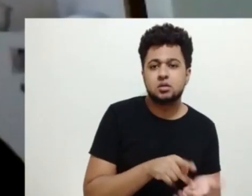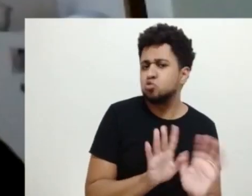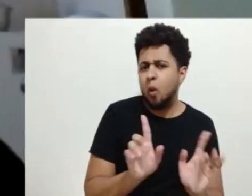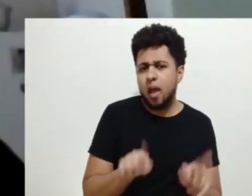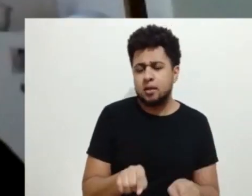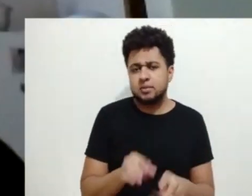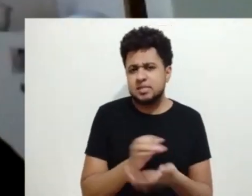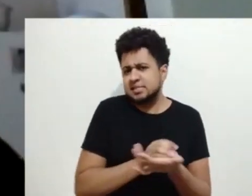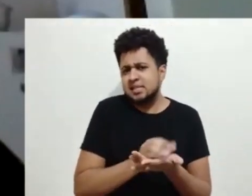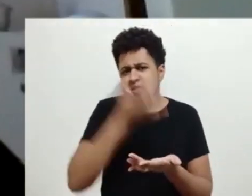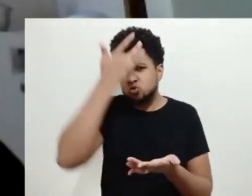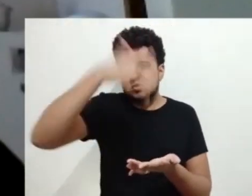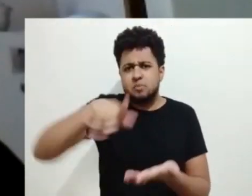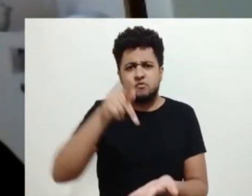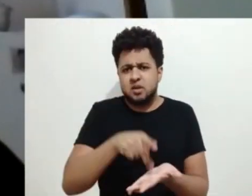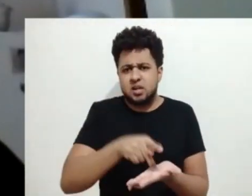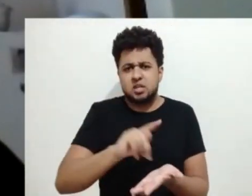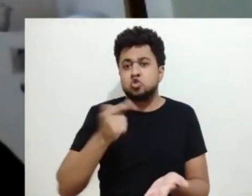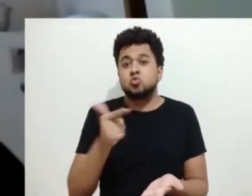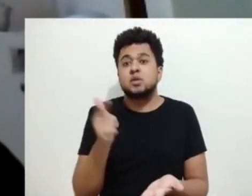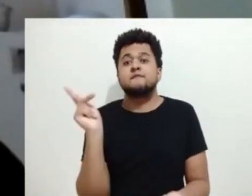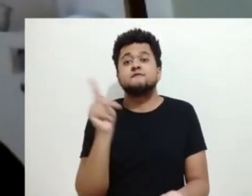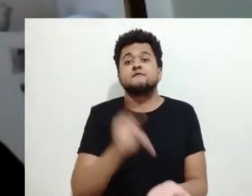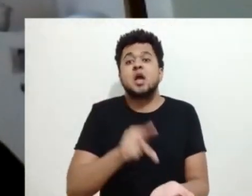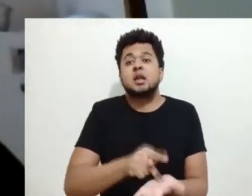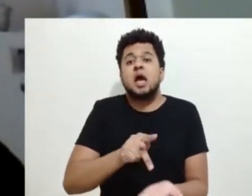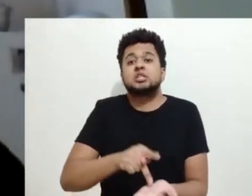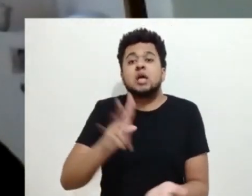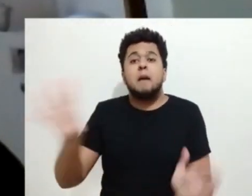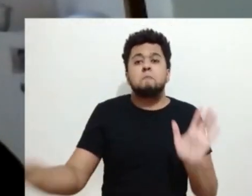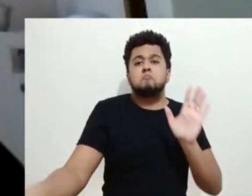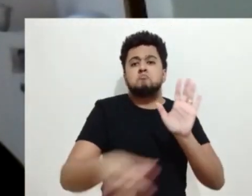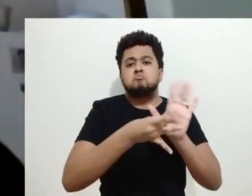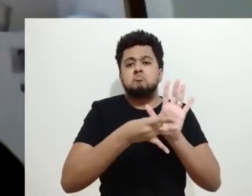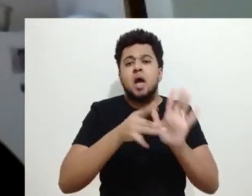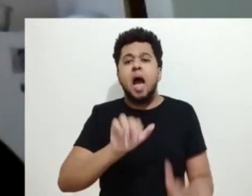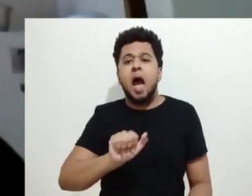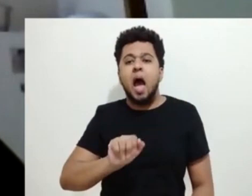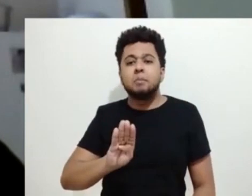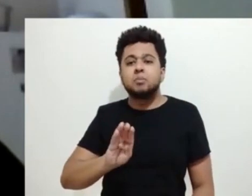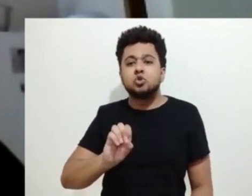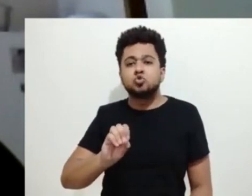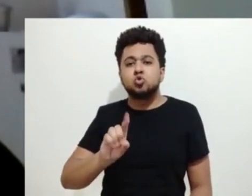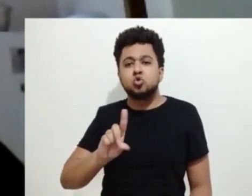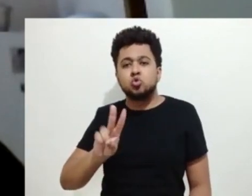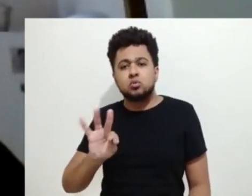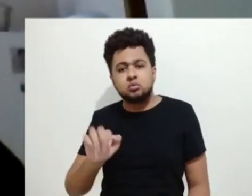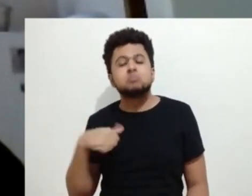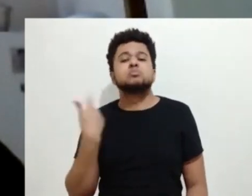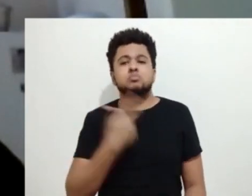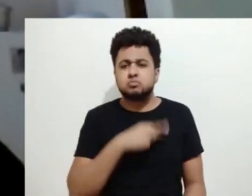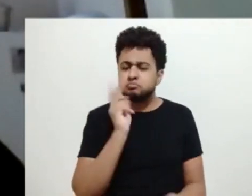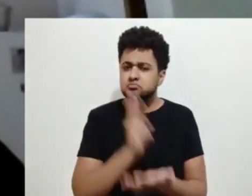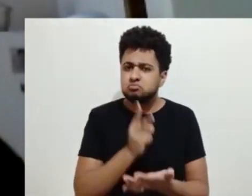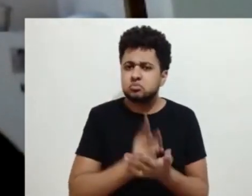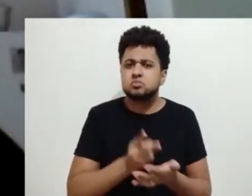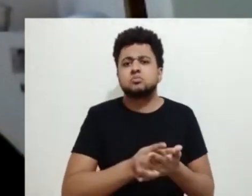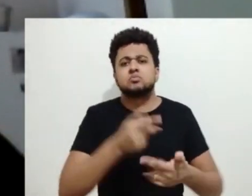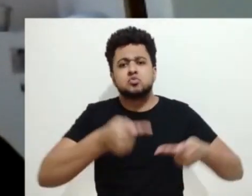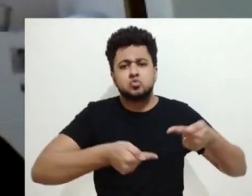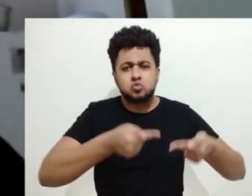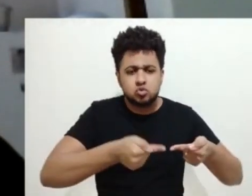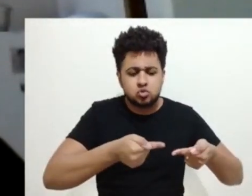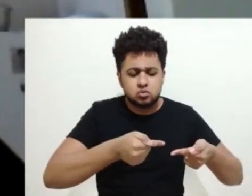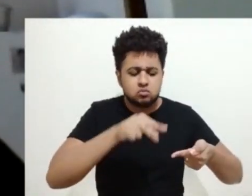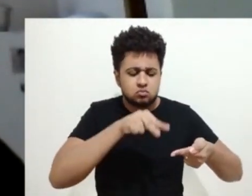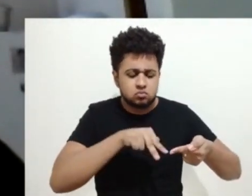existe um mito, né, de que a ciência sabe a verdade. A ciência não sabe a verdade. A gente não tem verdades absolutas,